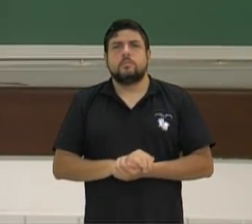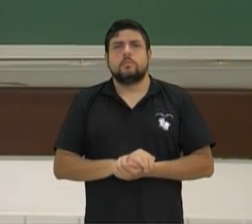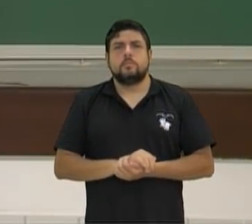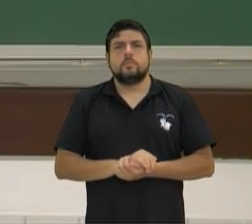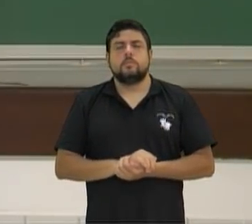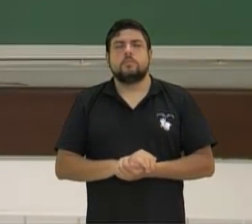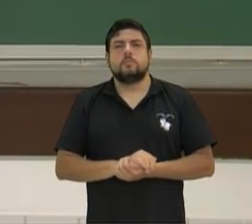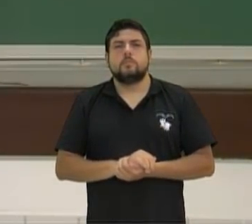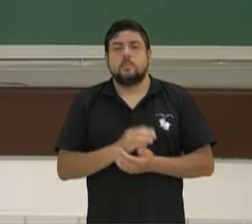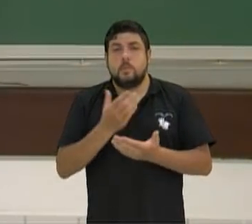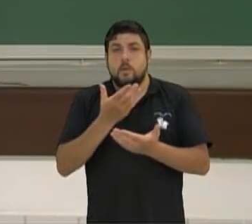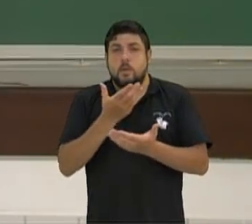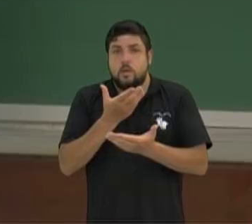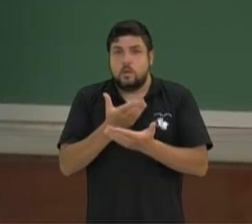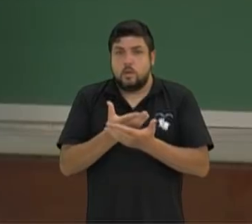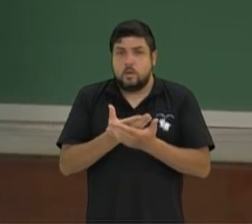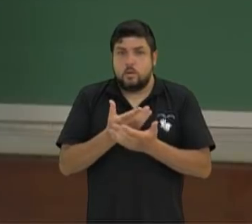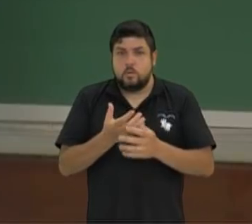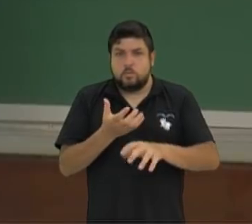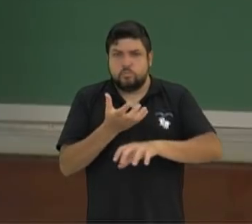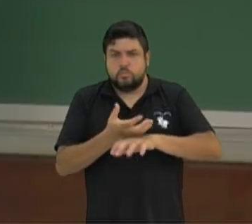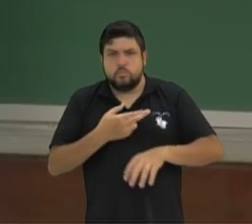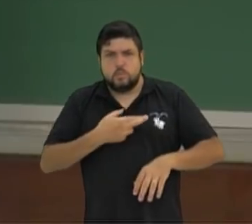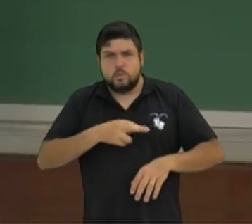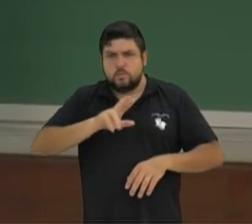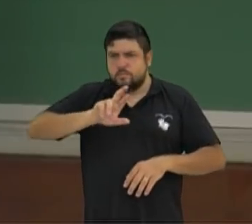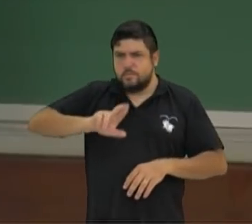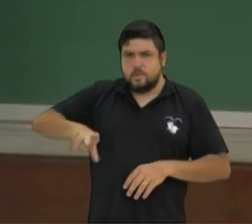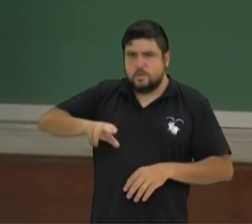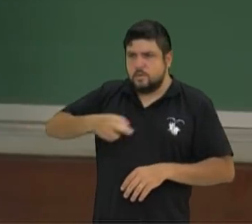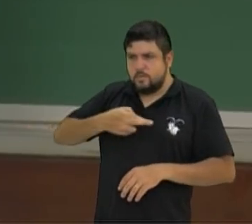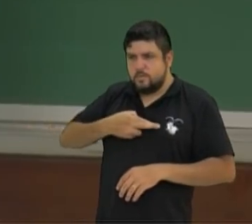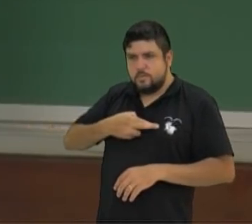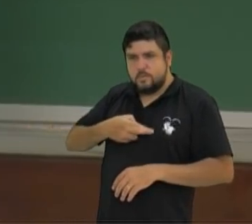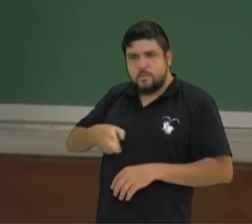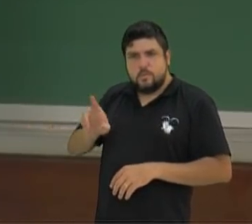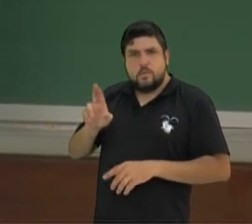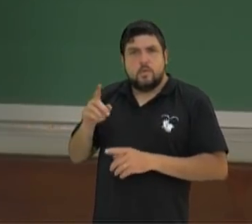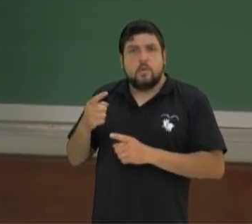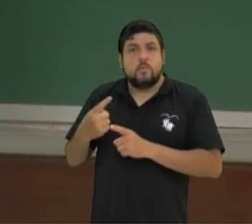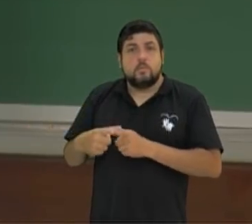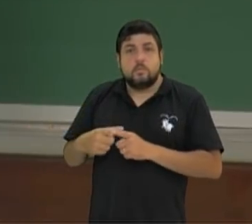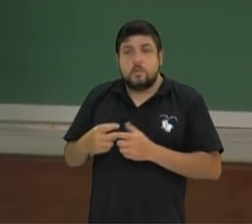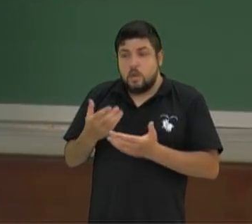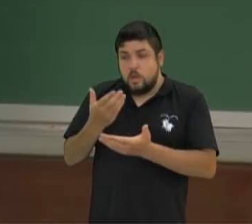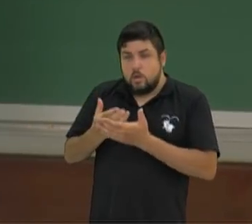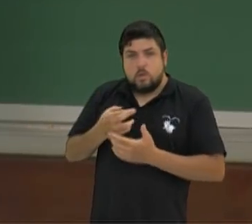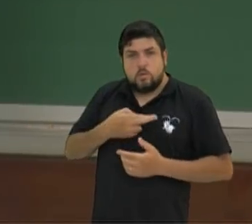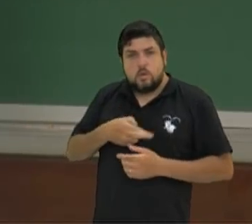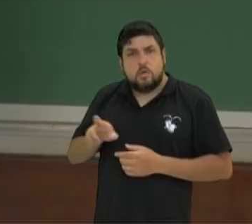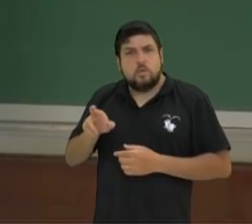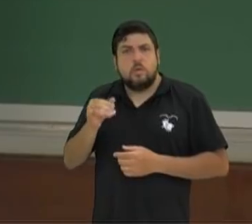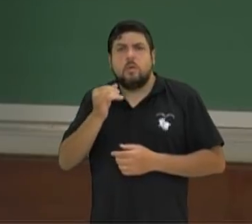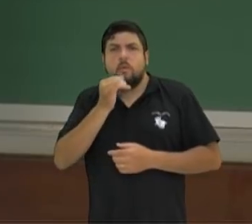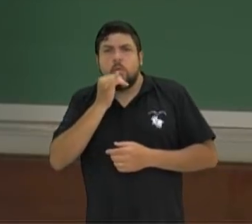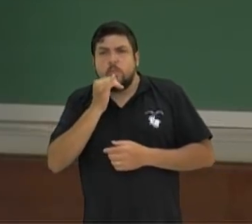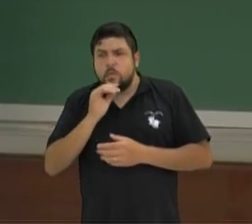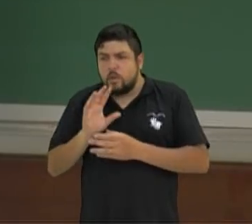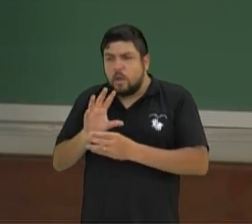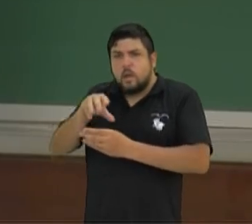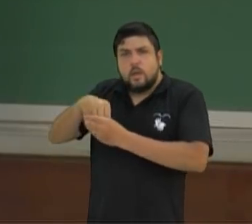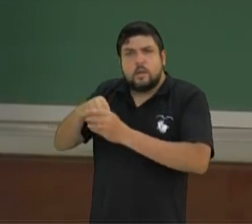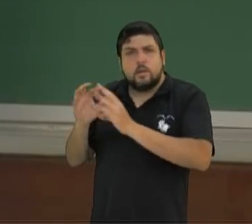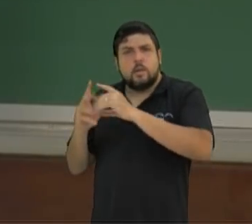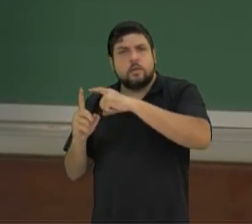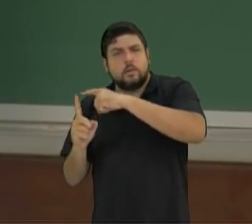A aula de ensino religioso não é aula de religião, isso nós já sabemos. Porque a aula de religião é ofertada como catequese, doutrinação lá no templo,